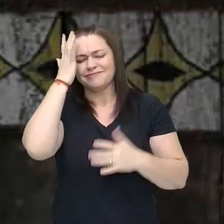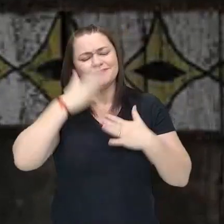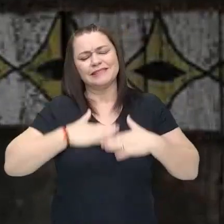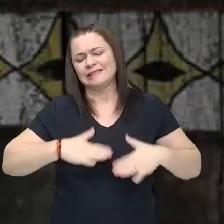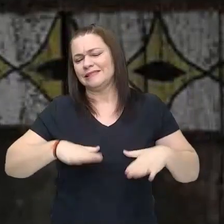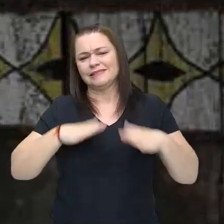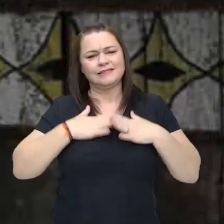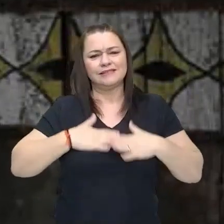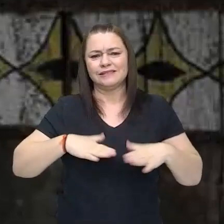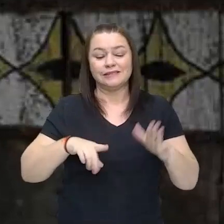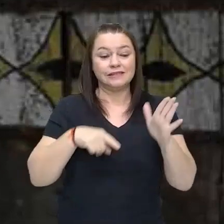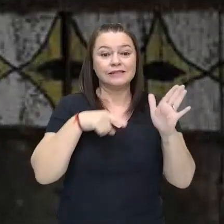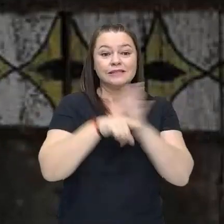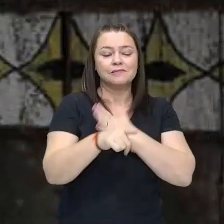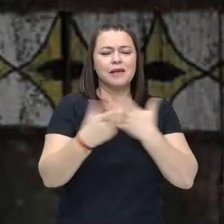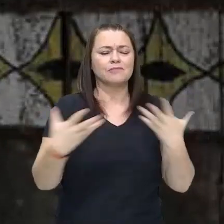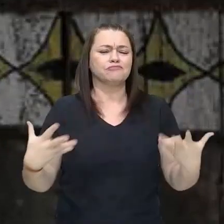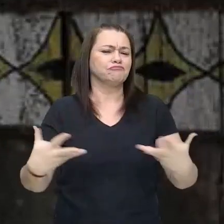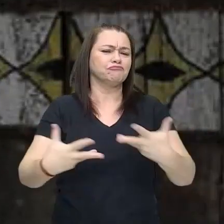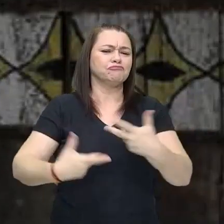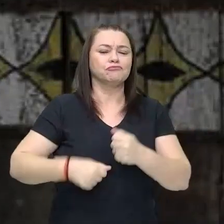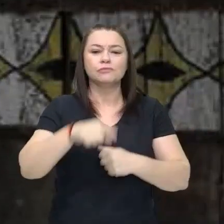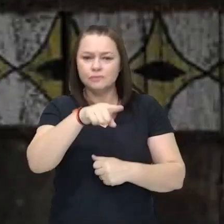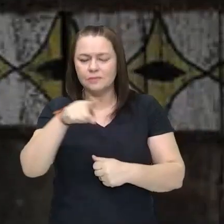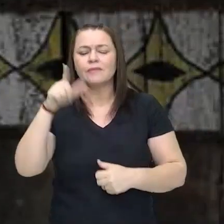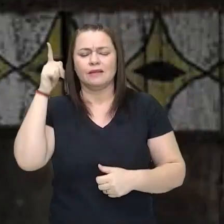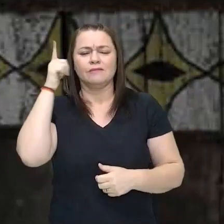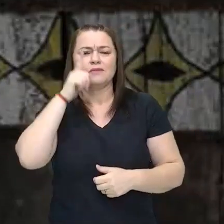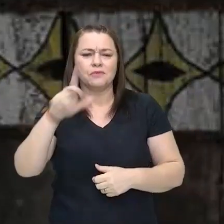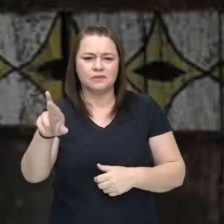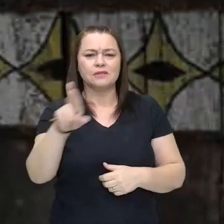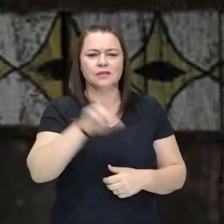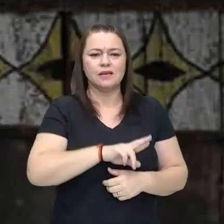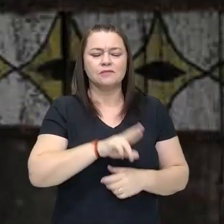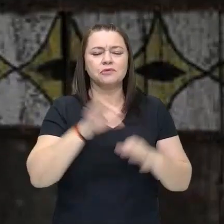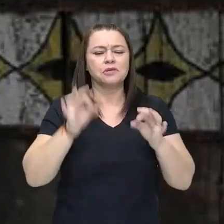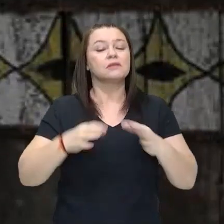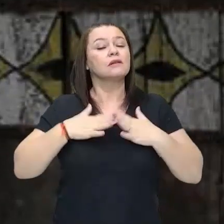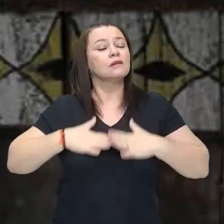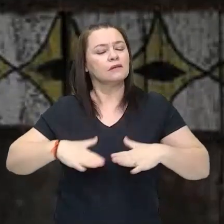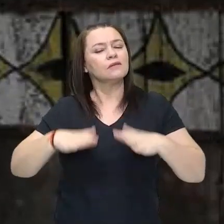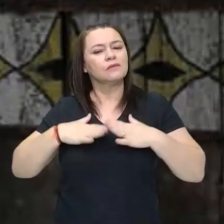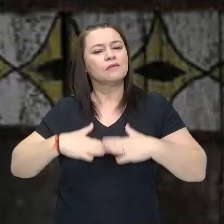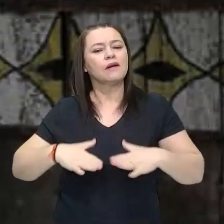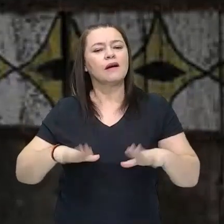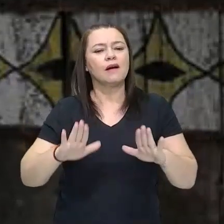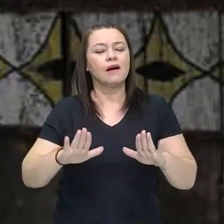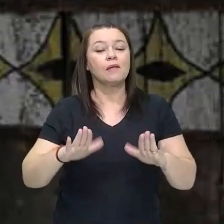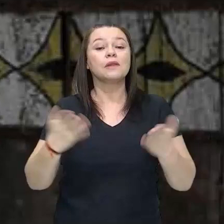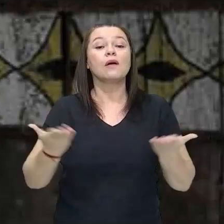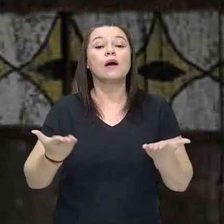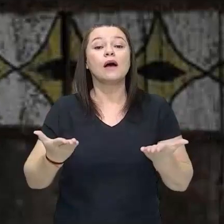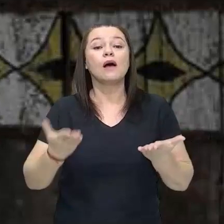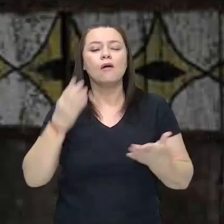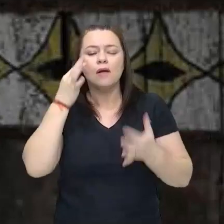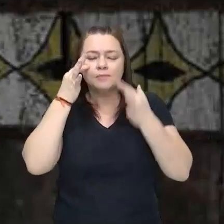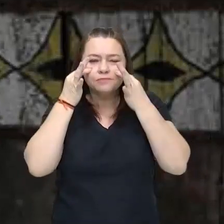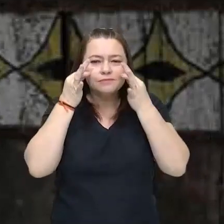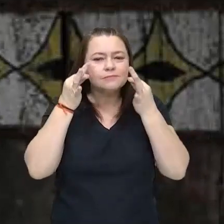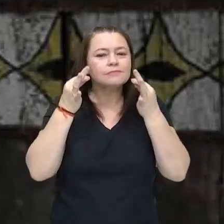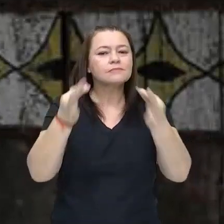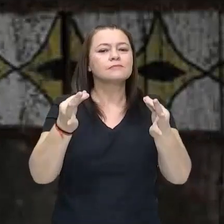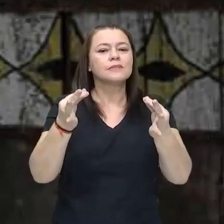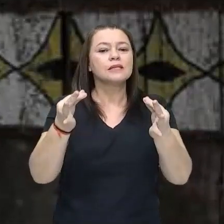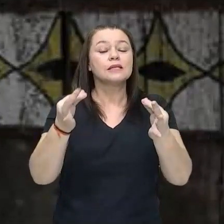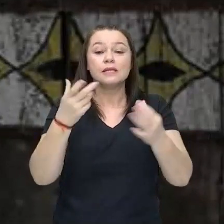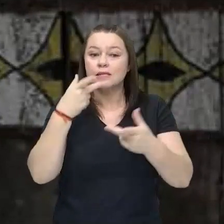tranquilas, perguntas marotas que vocês vão conseguir responder de forma tranquila. Então, produção, presta atenção no